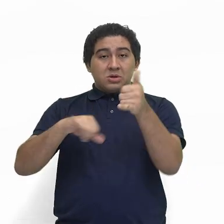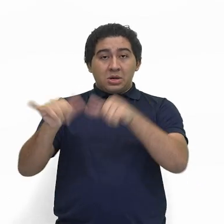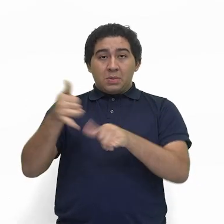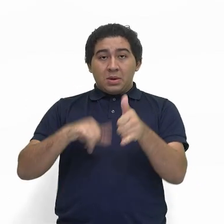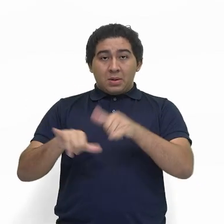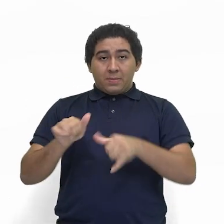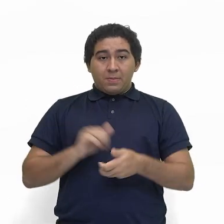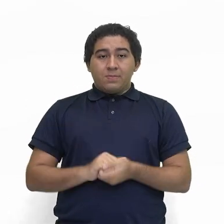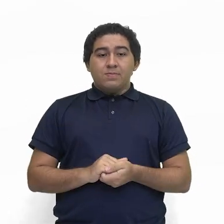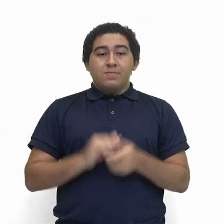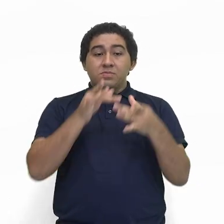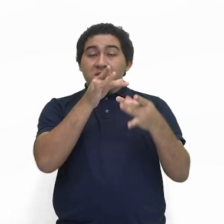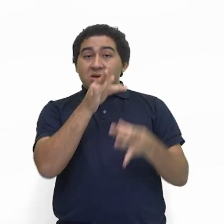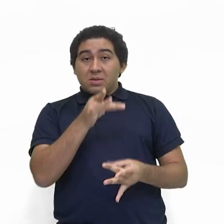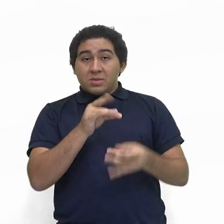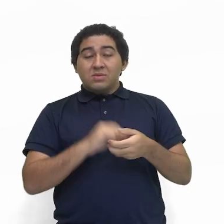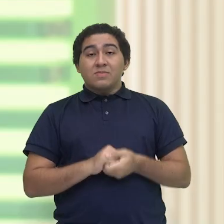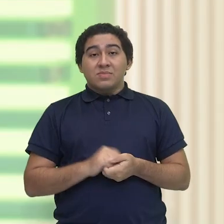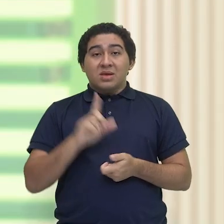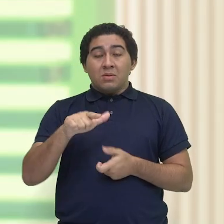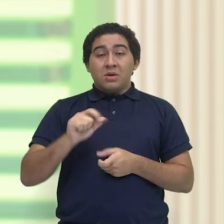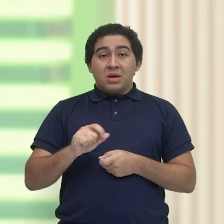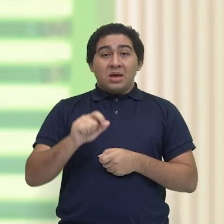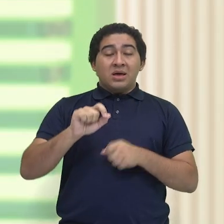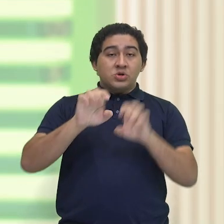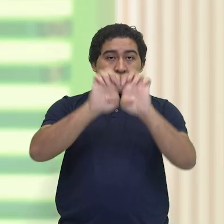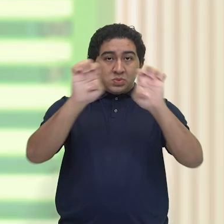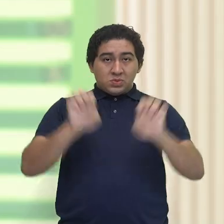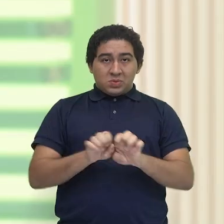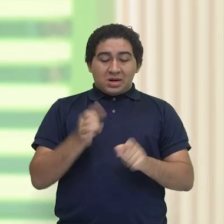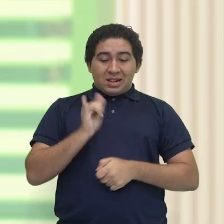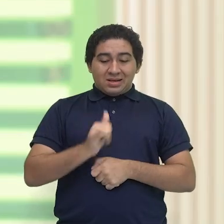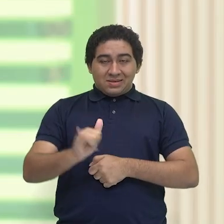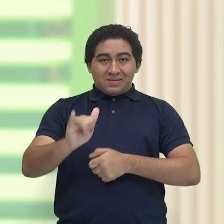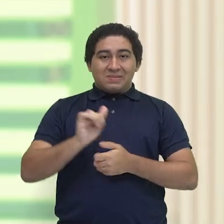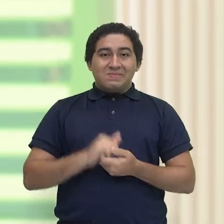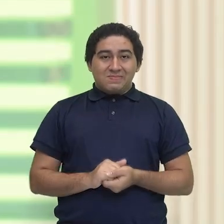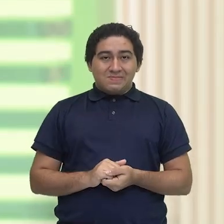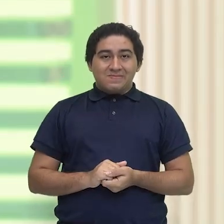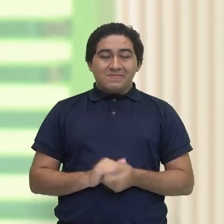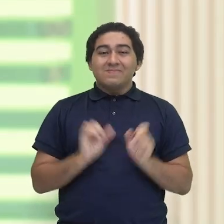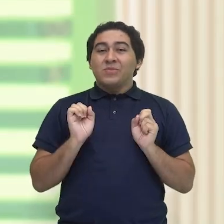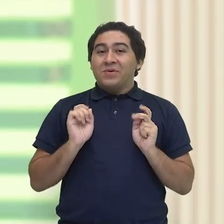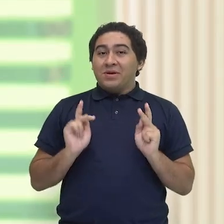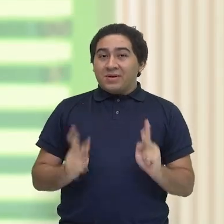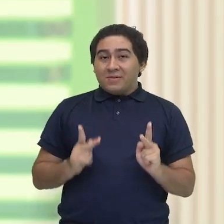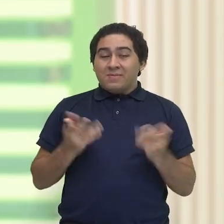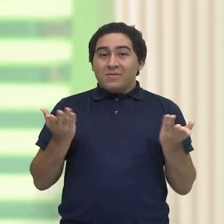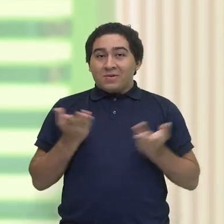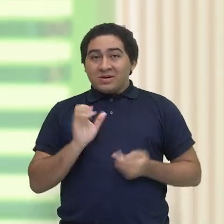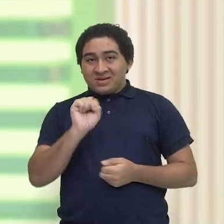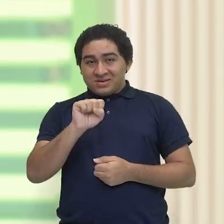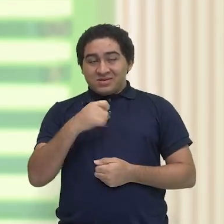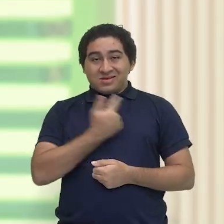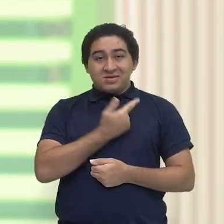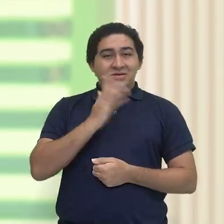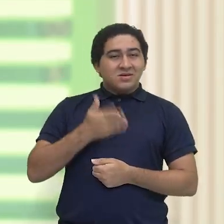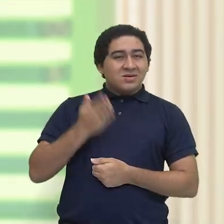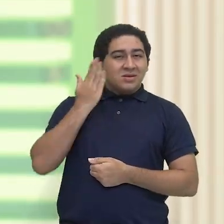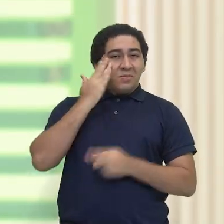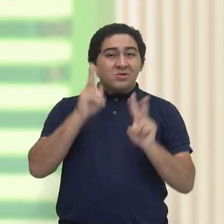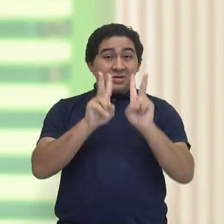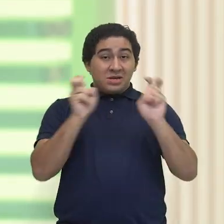detalhamento, circuitos elétricos. Muito bem, pessoal. E agora sim, que já estamos apresentados, vamos